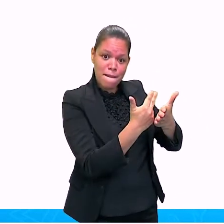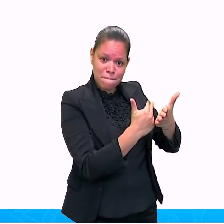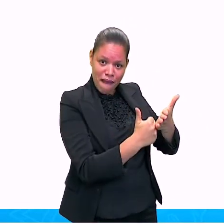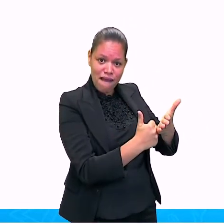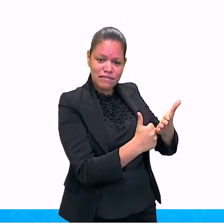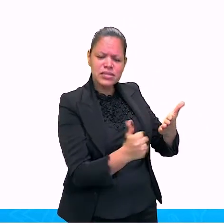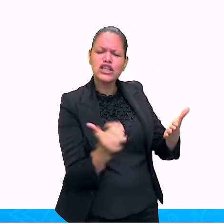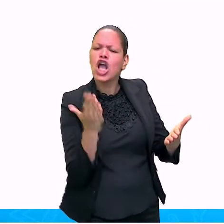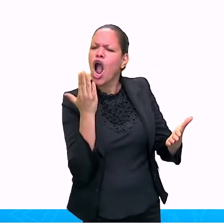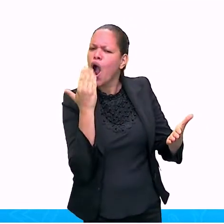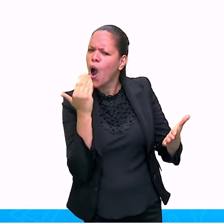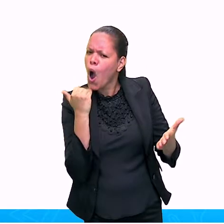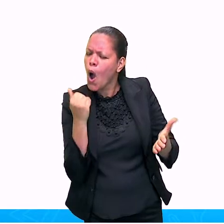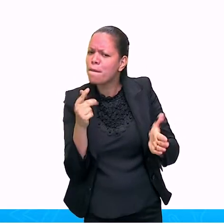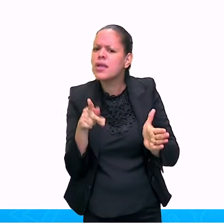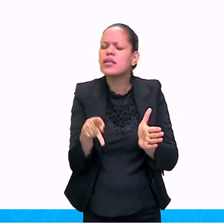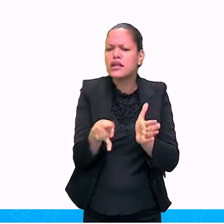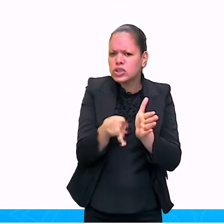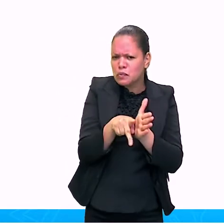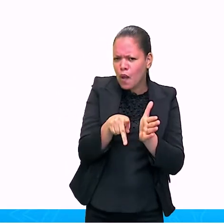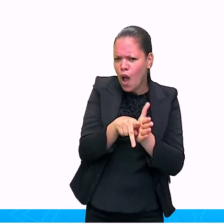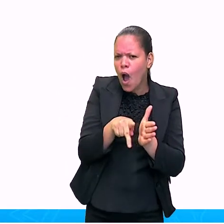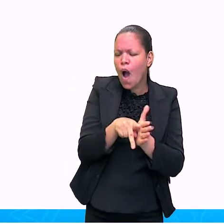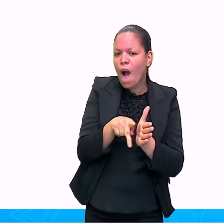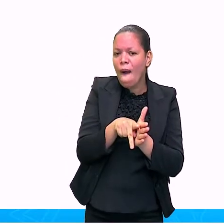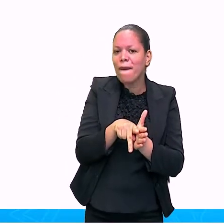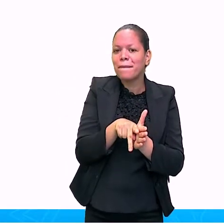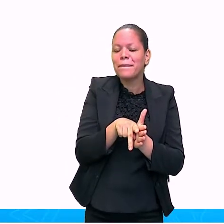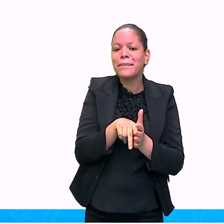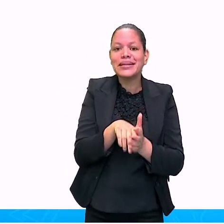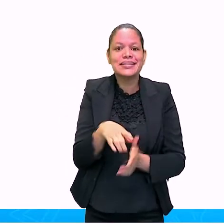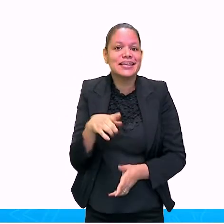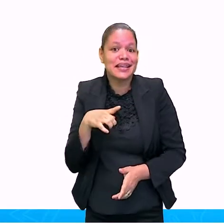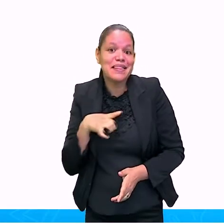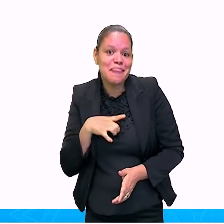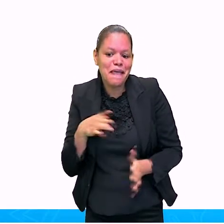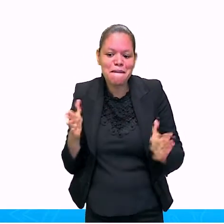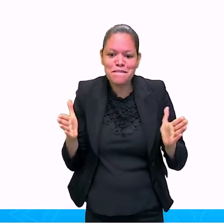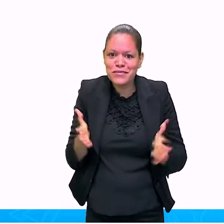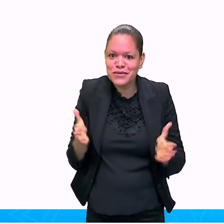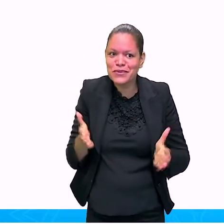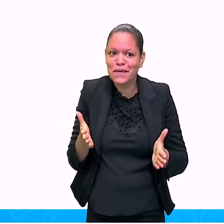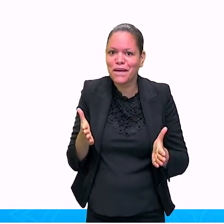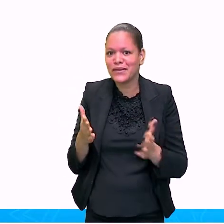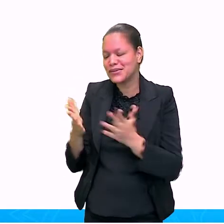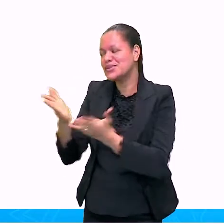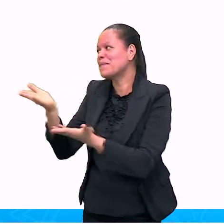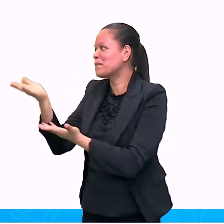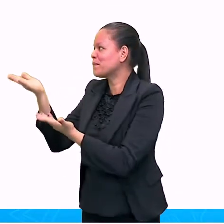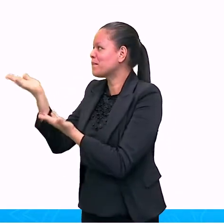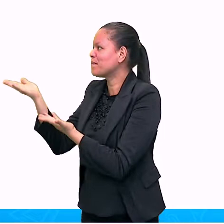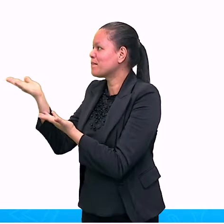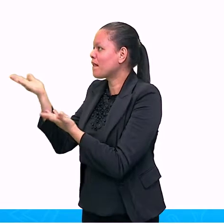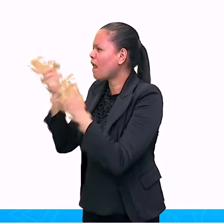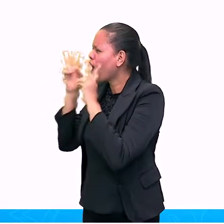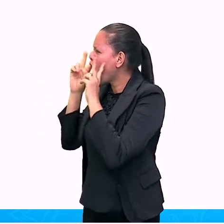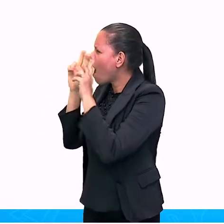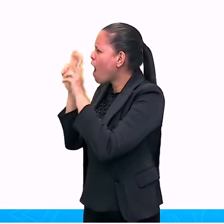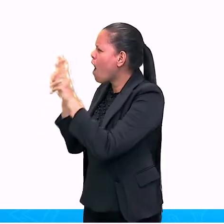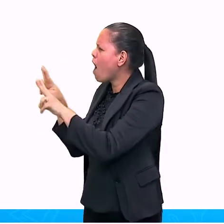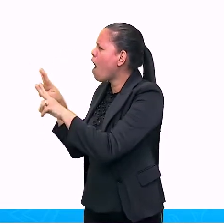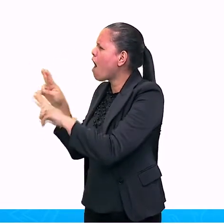parecem com a que a gente tem hoje. Em Portugal, eles faziam o cozido à portuguesa. Olhando para esse prato,